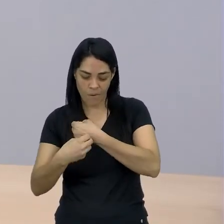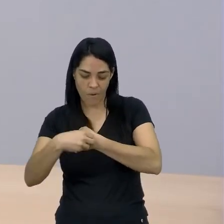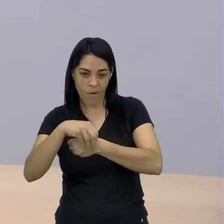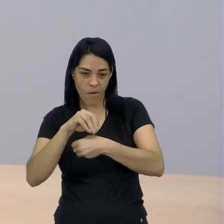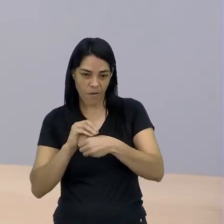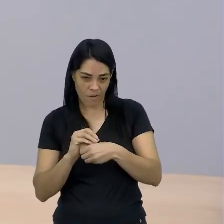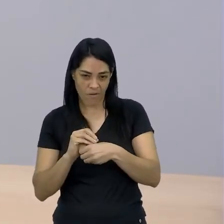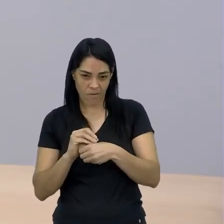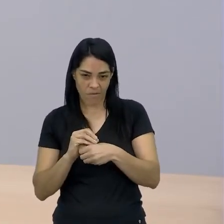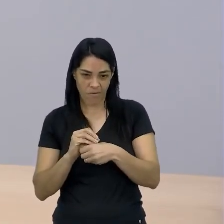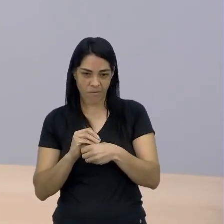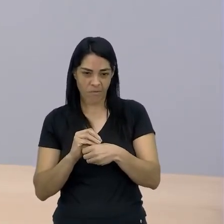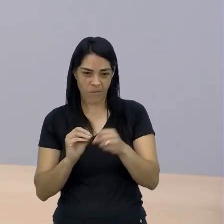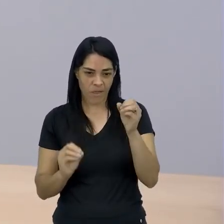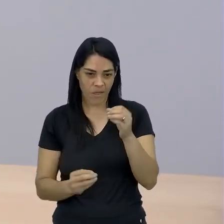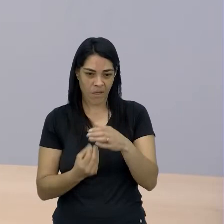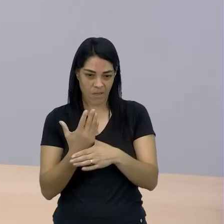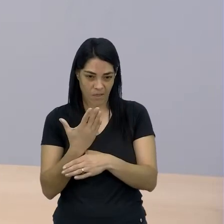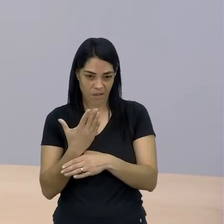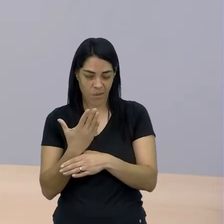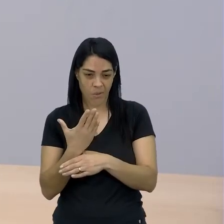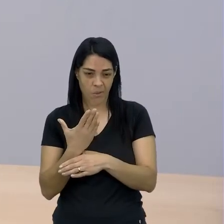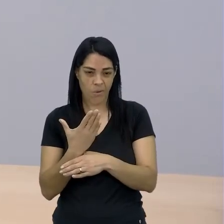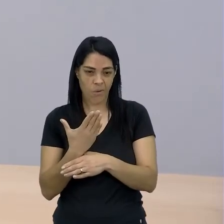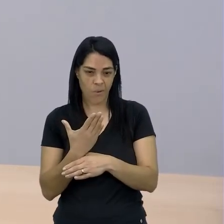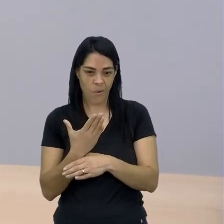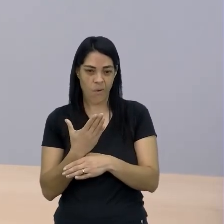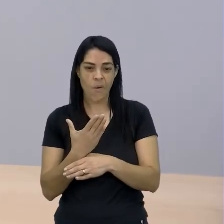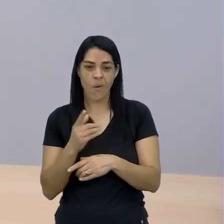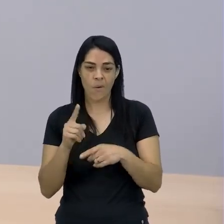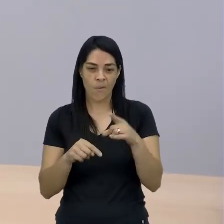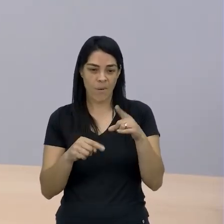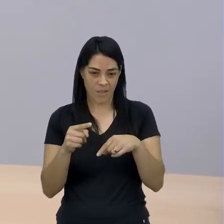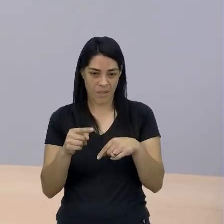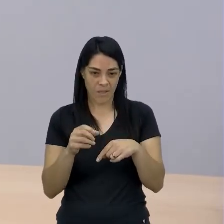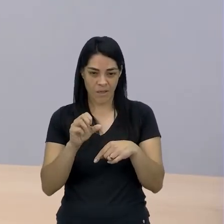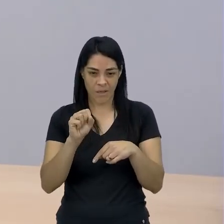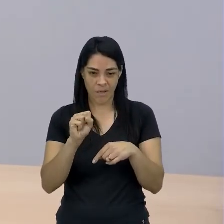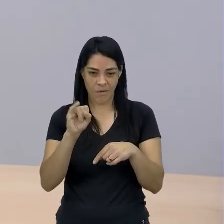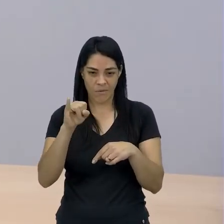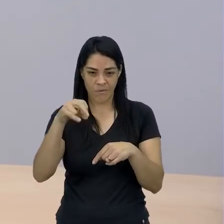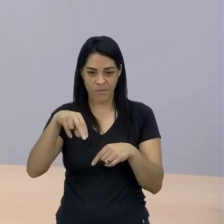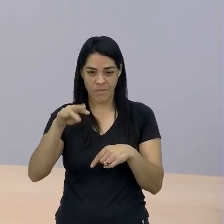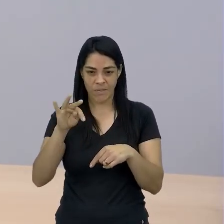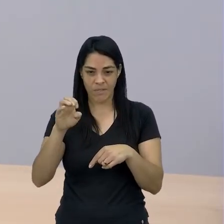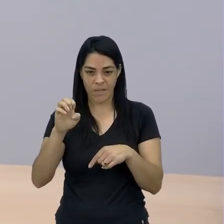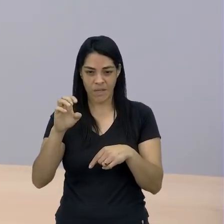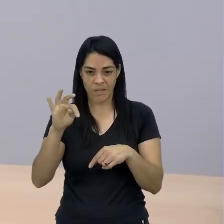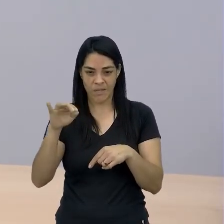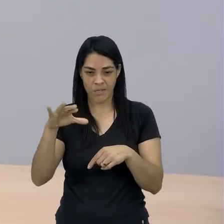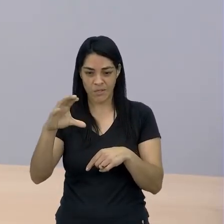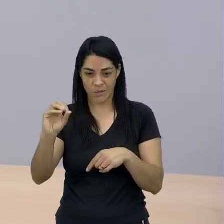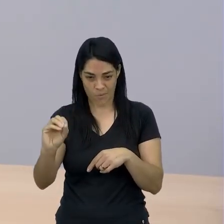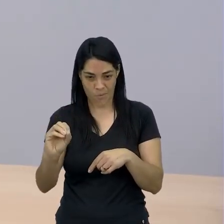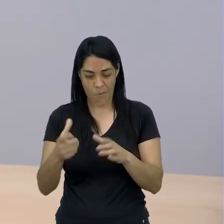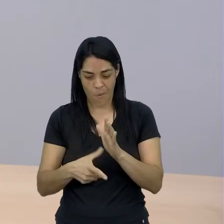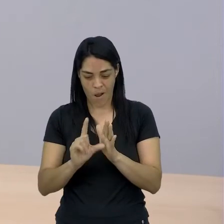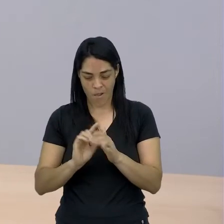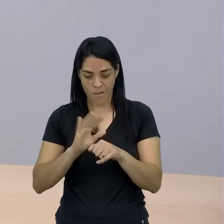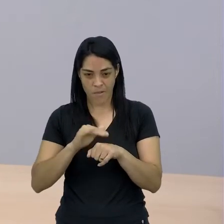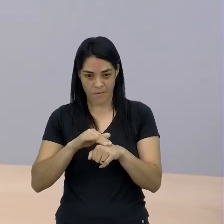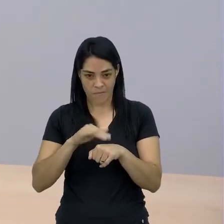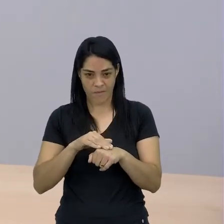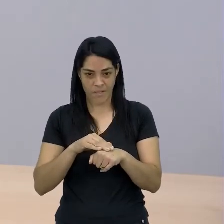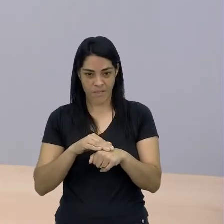chamado material sintético. Significa que o descarte que a gente fazia antes da química moderna, ele